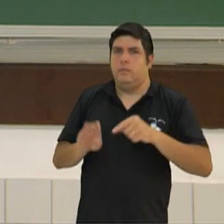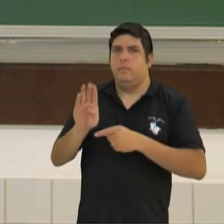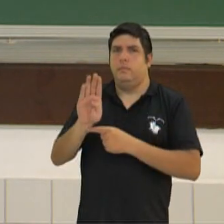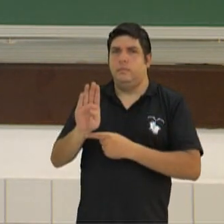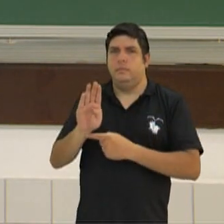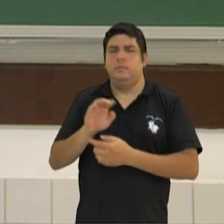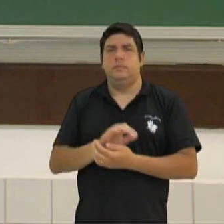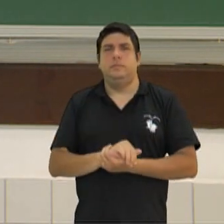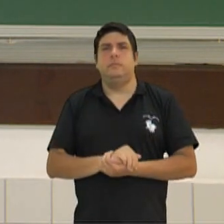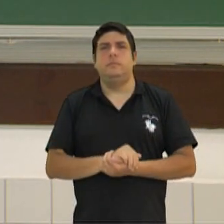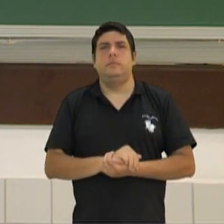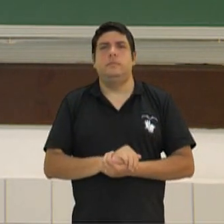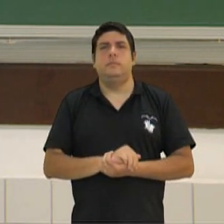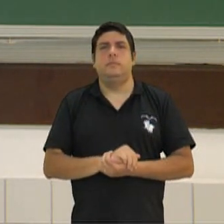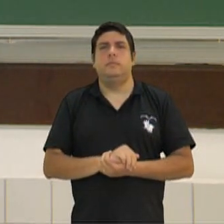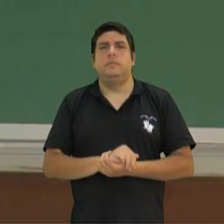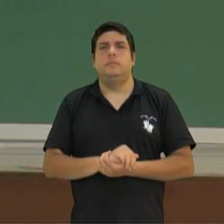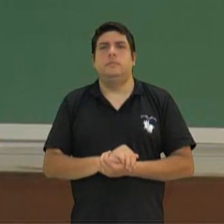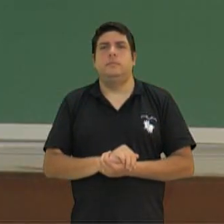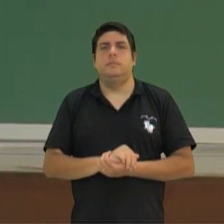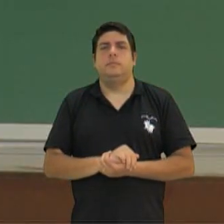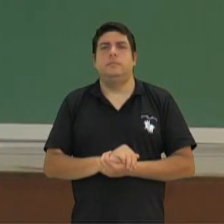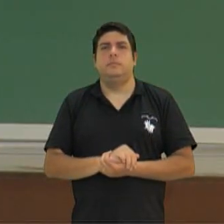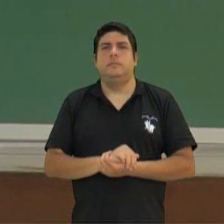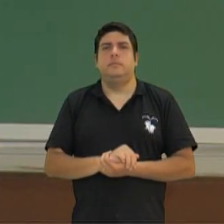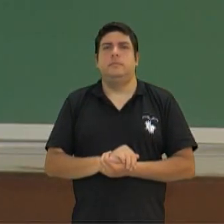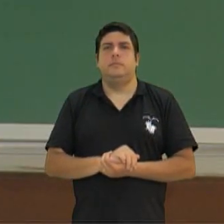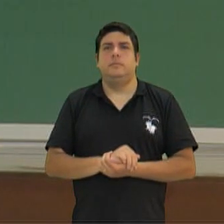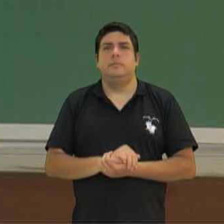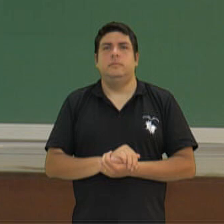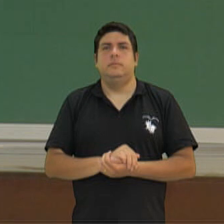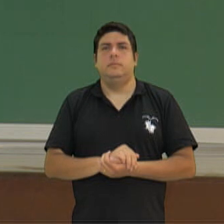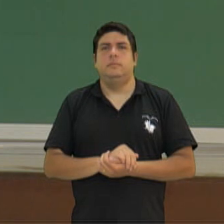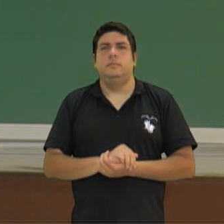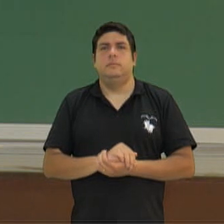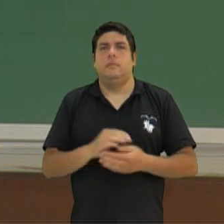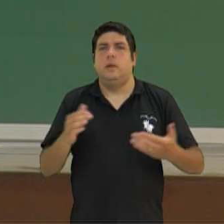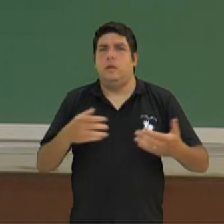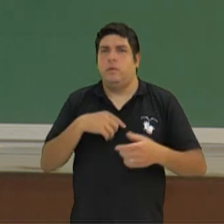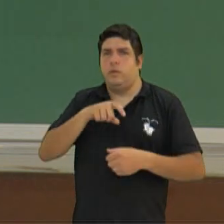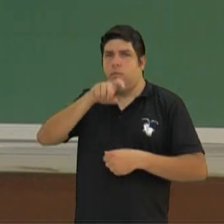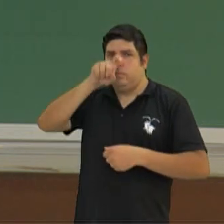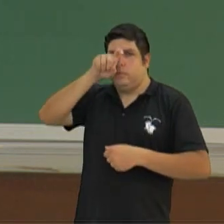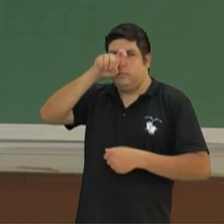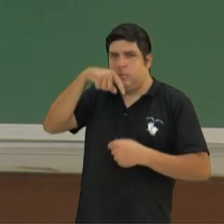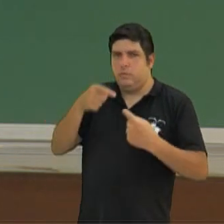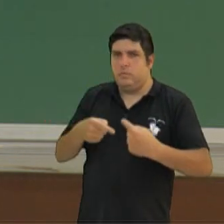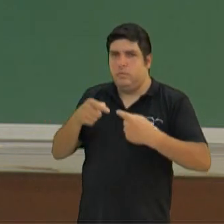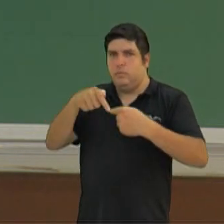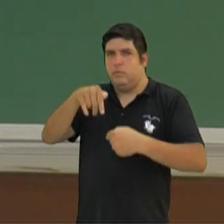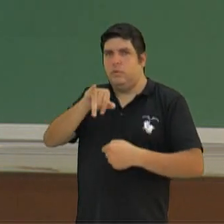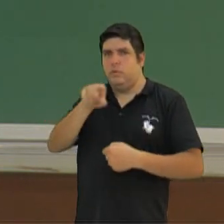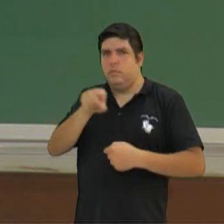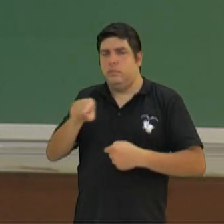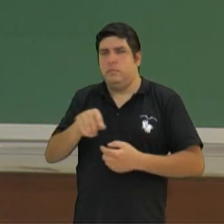B. Ok, pessoal? Então vamos para o nosso Halloween quiz aqui. Ó, number